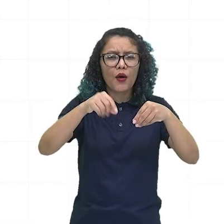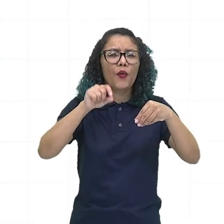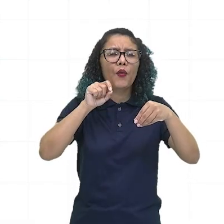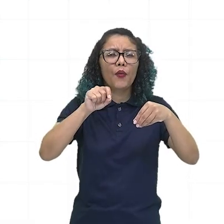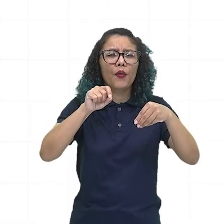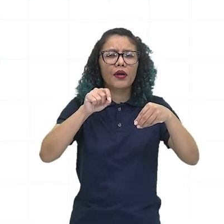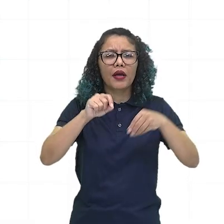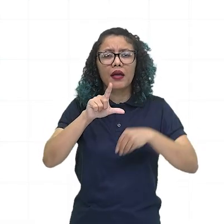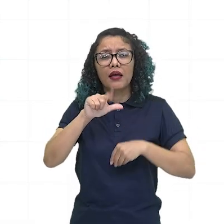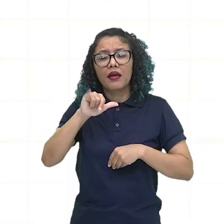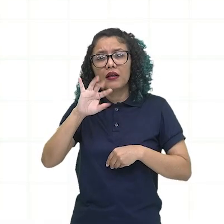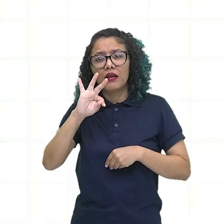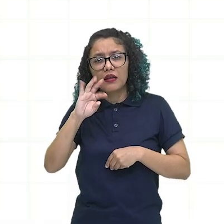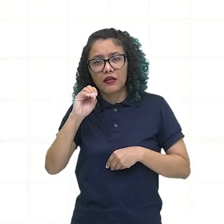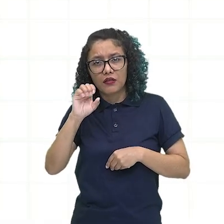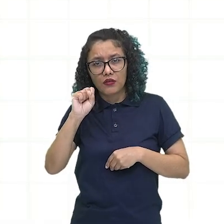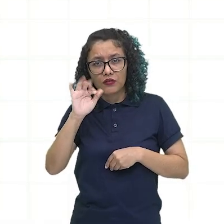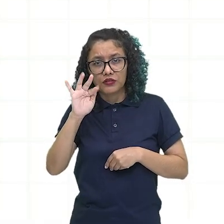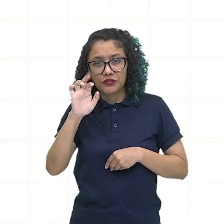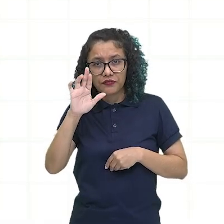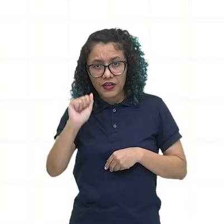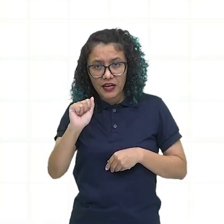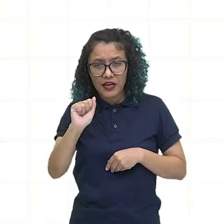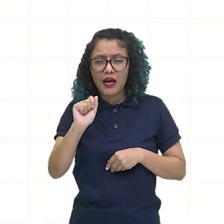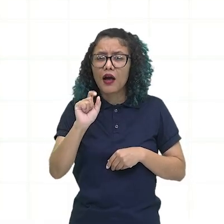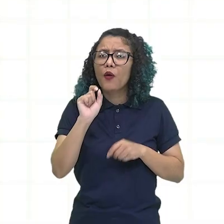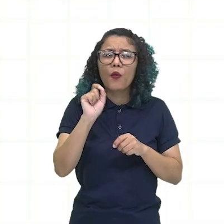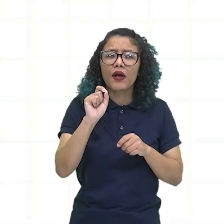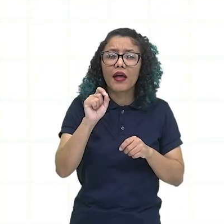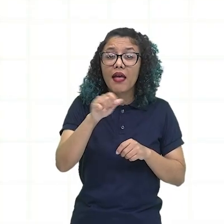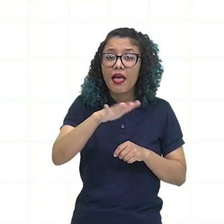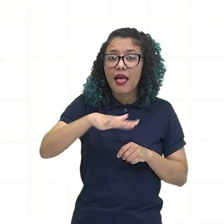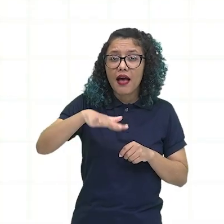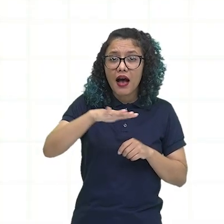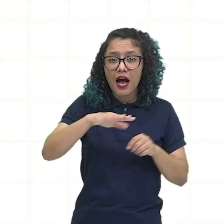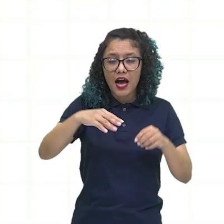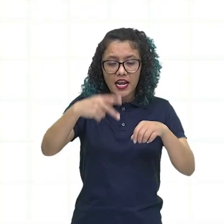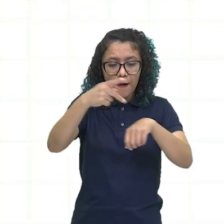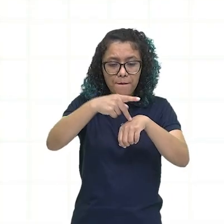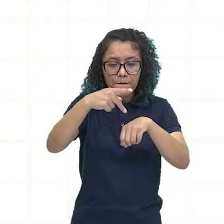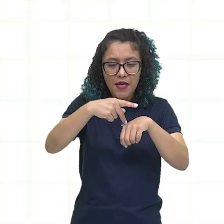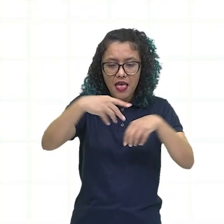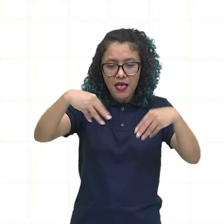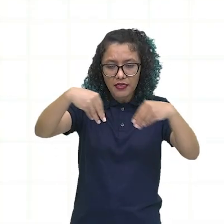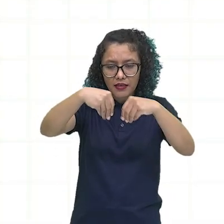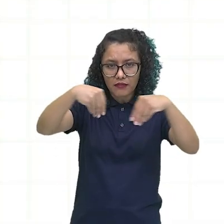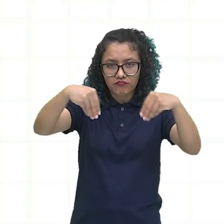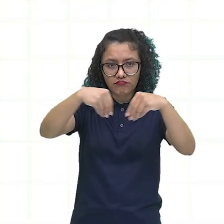eu falo de litosfera, eu estou falando dessa superfície, ó, de rochas,